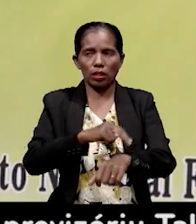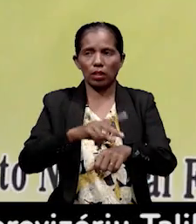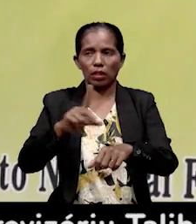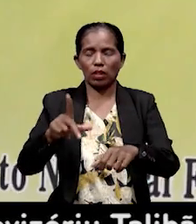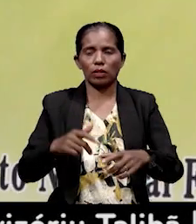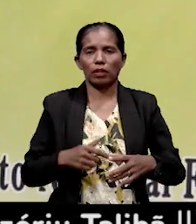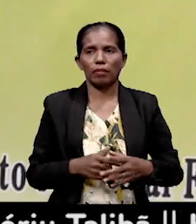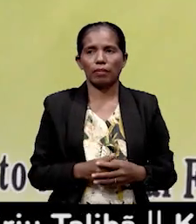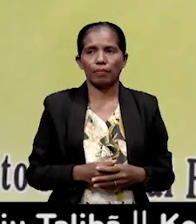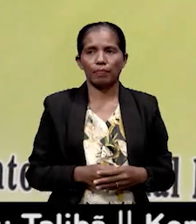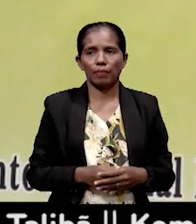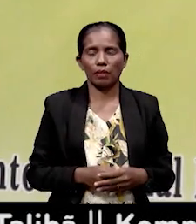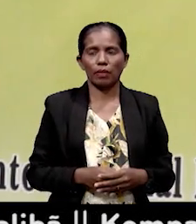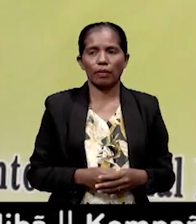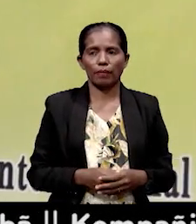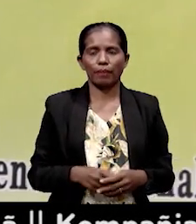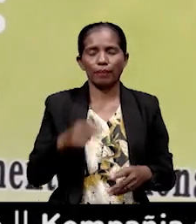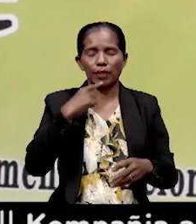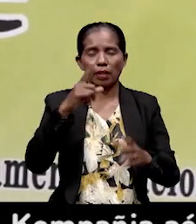40 da lei